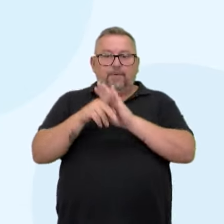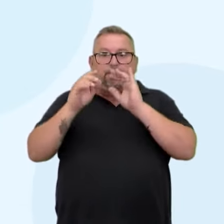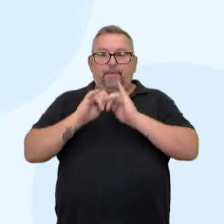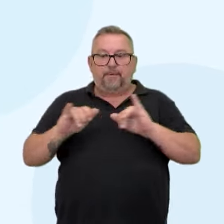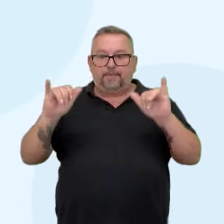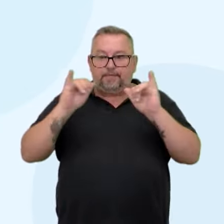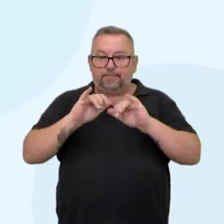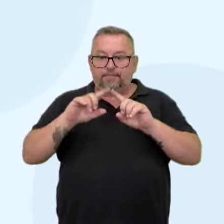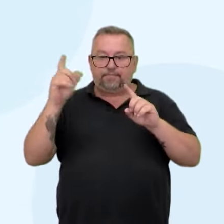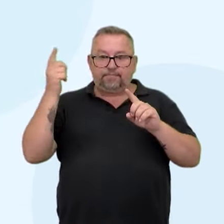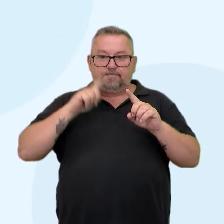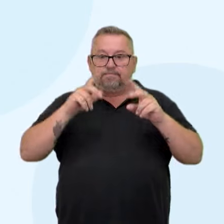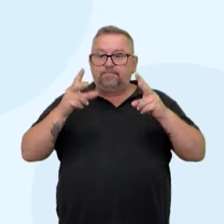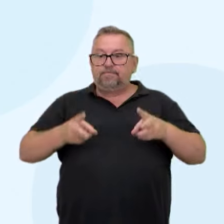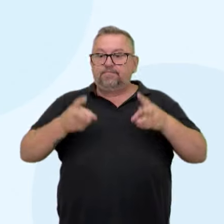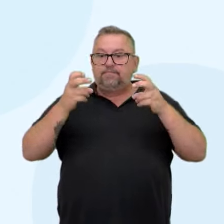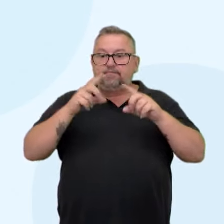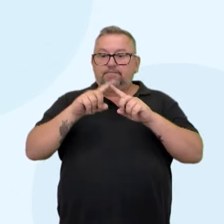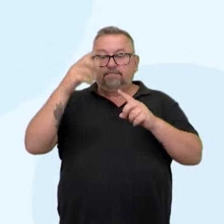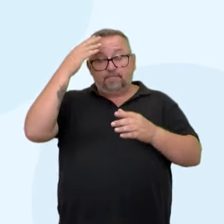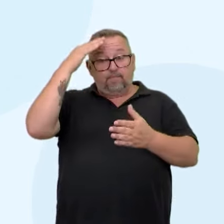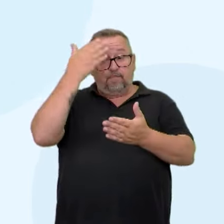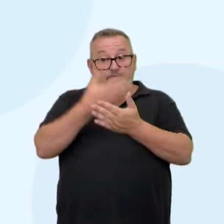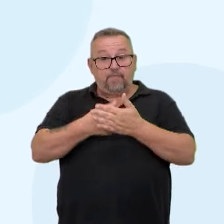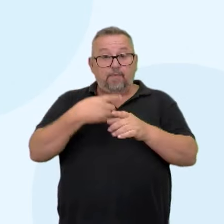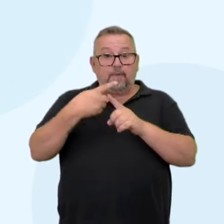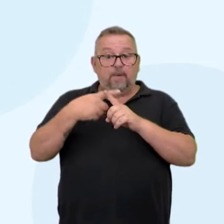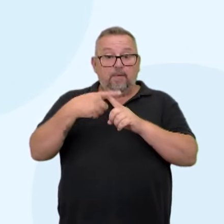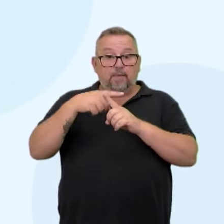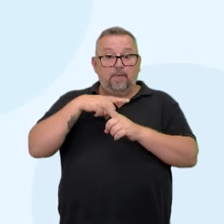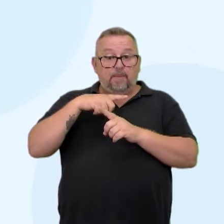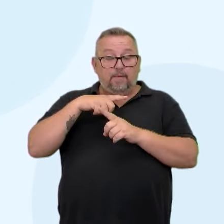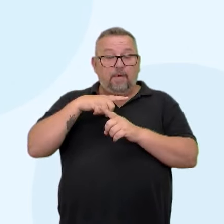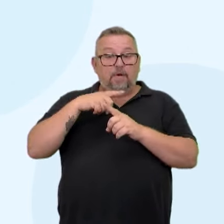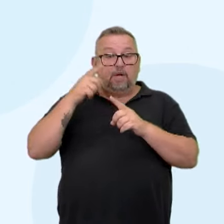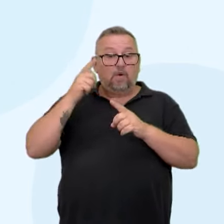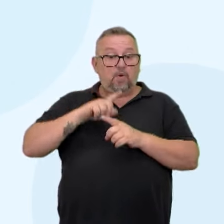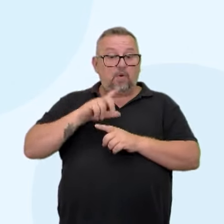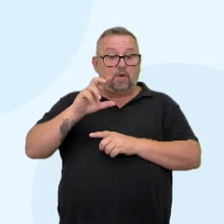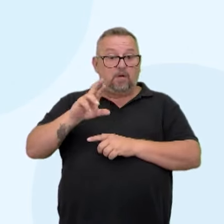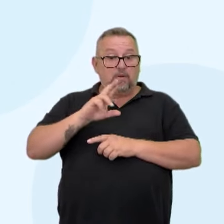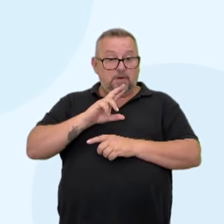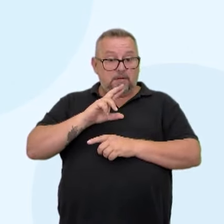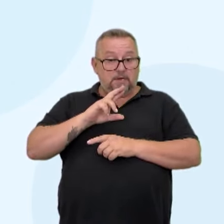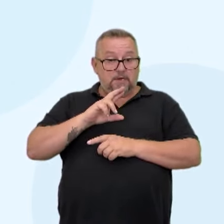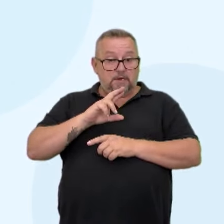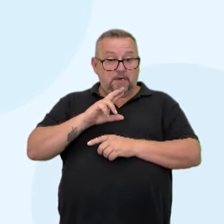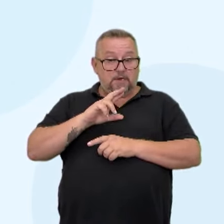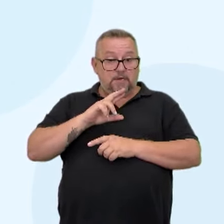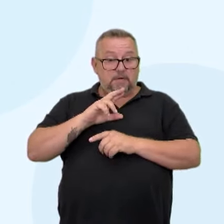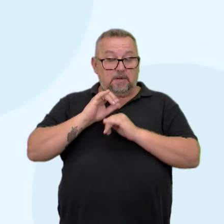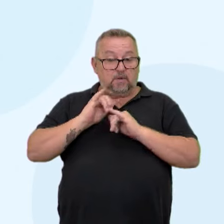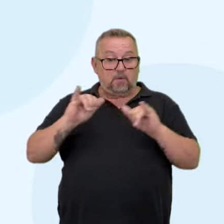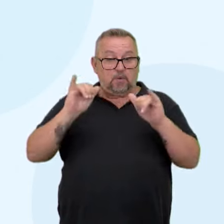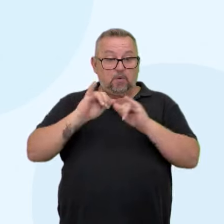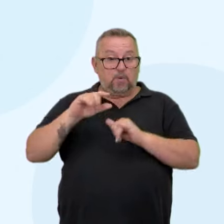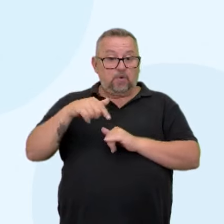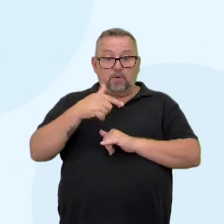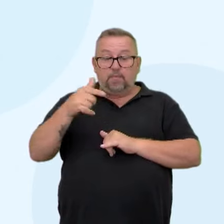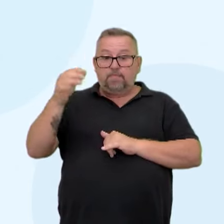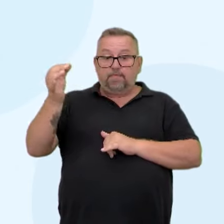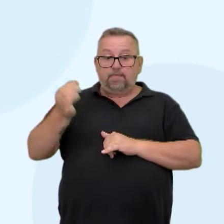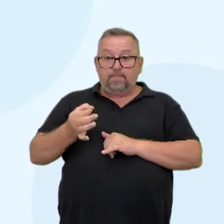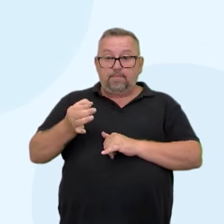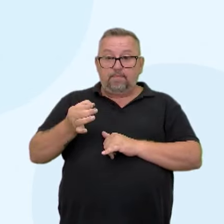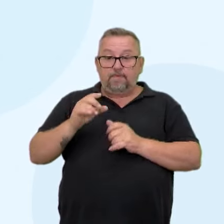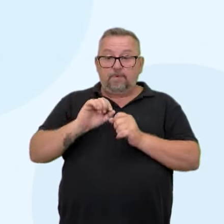não consegue perceber muita confiança porque se o único veículo é responsável por veicular essas notícias, a gente não tem certeza se isso está